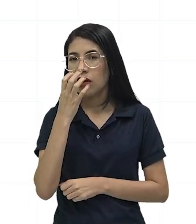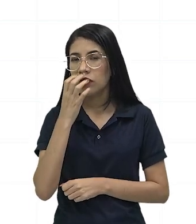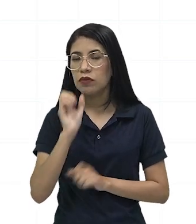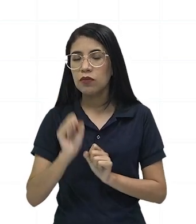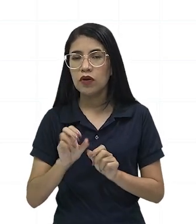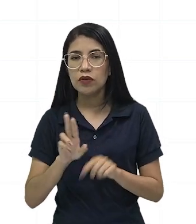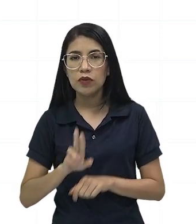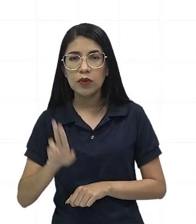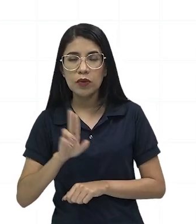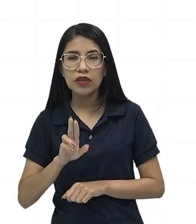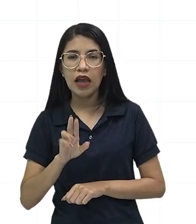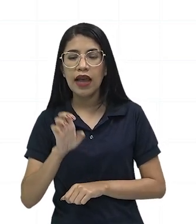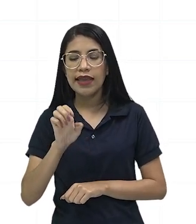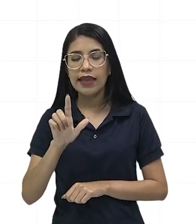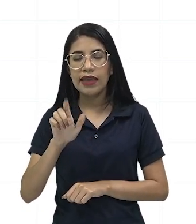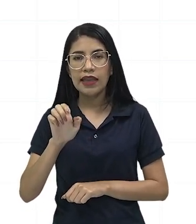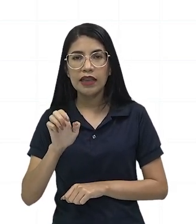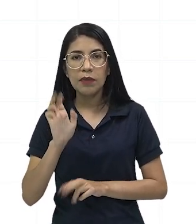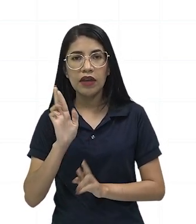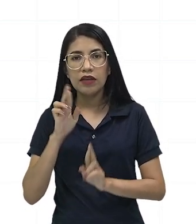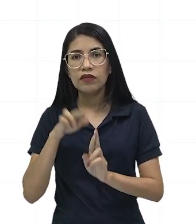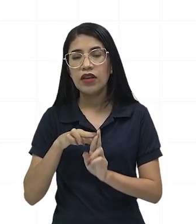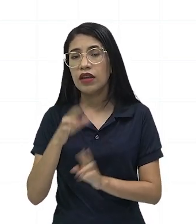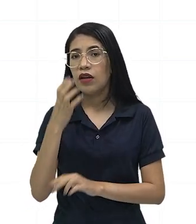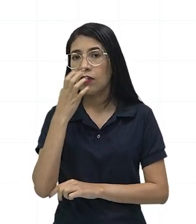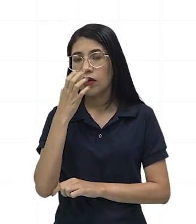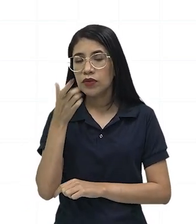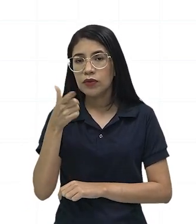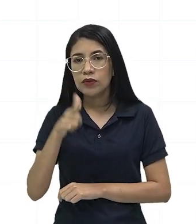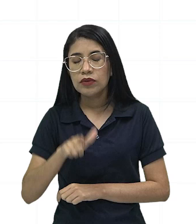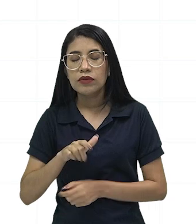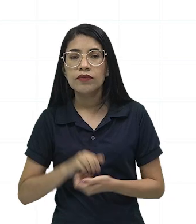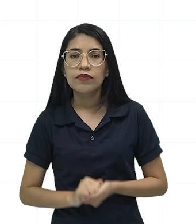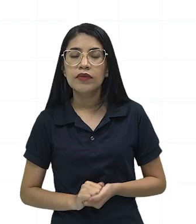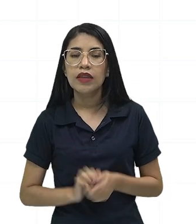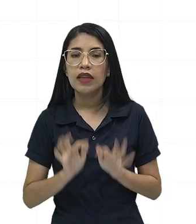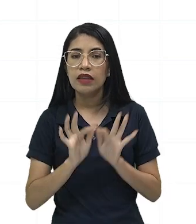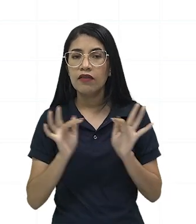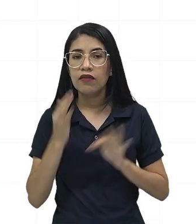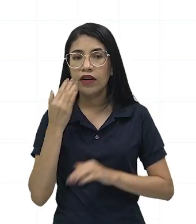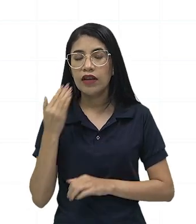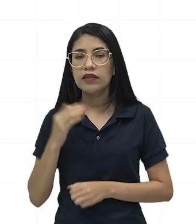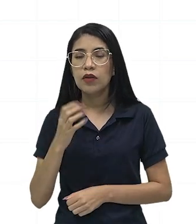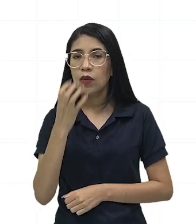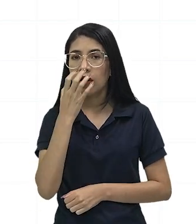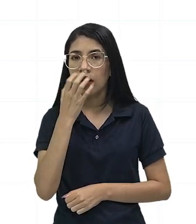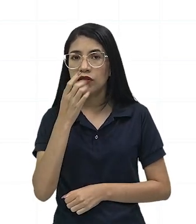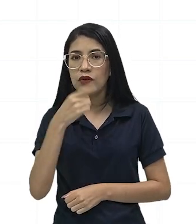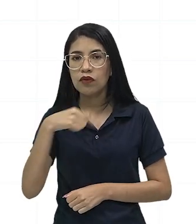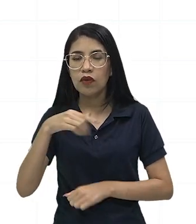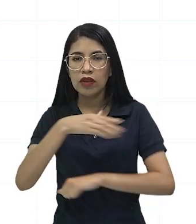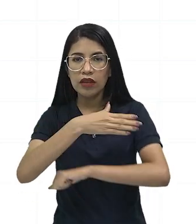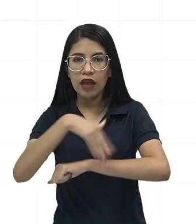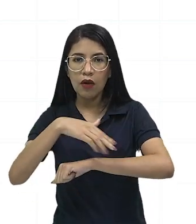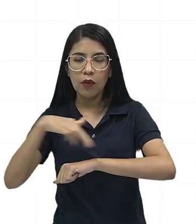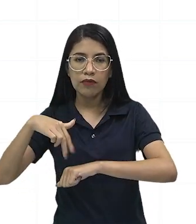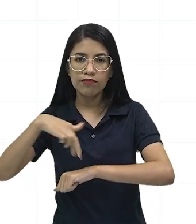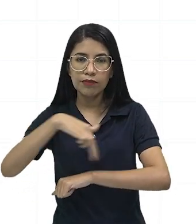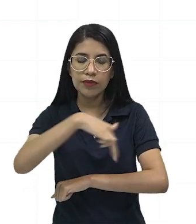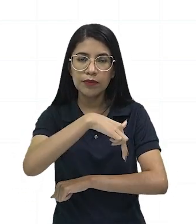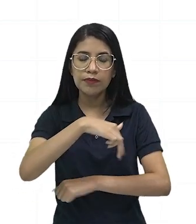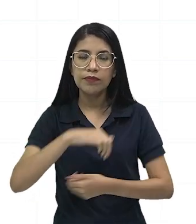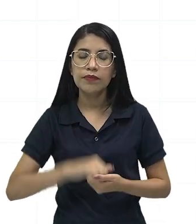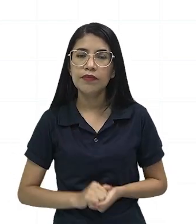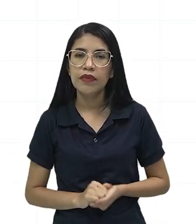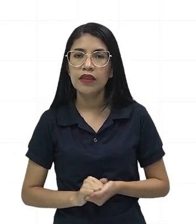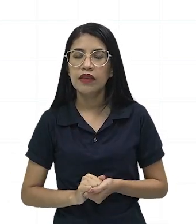expressão ele para se referir ao cachorro novamente. Então, olha lá. O cachorro atravessou a rua.